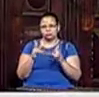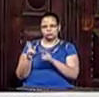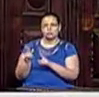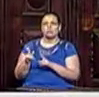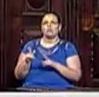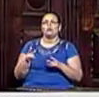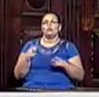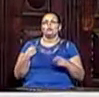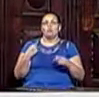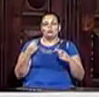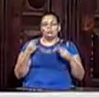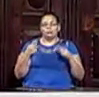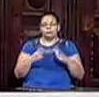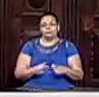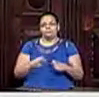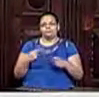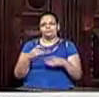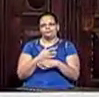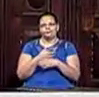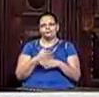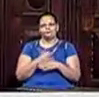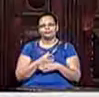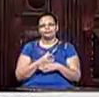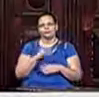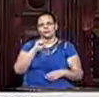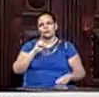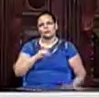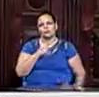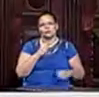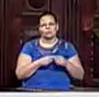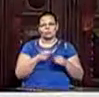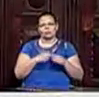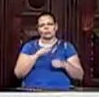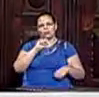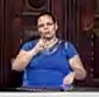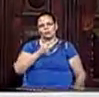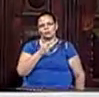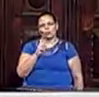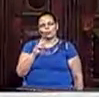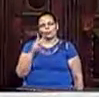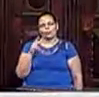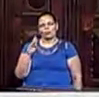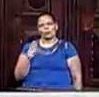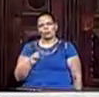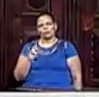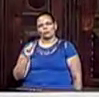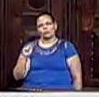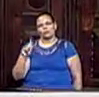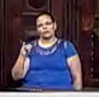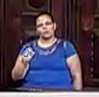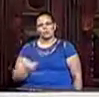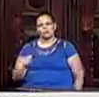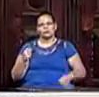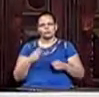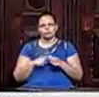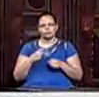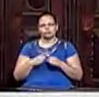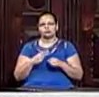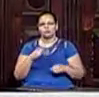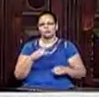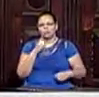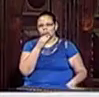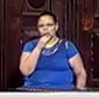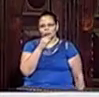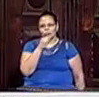E o município de São Pedro da Aldeia, que eu tenho defendido aqui constantemente, por ser um município que tem dado exemplo a